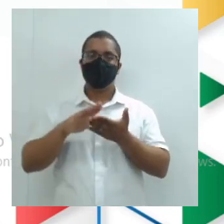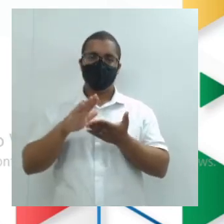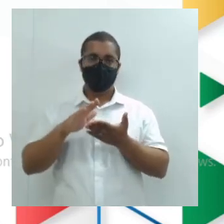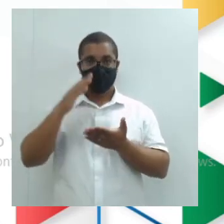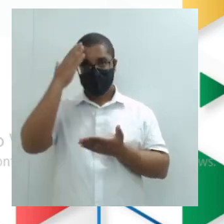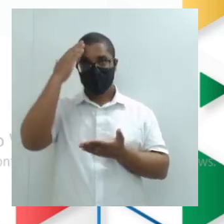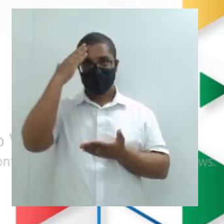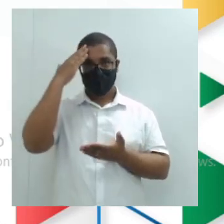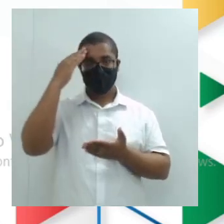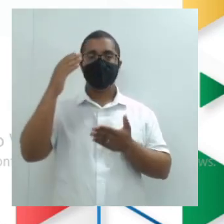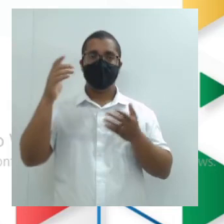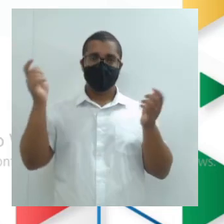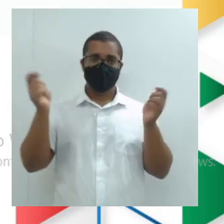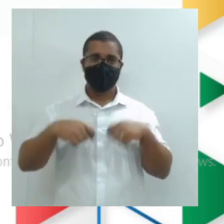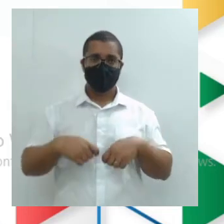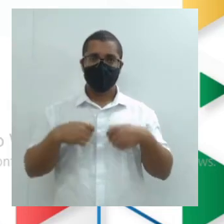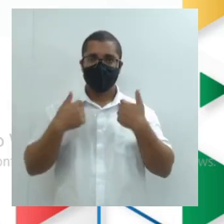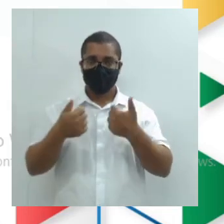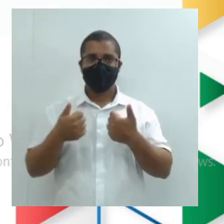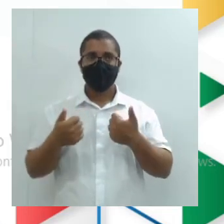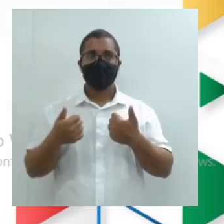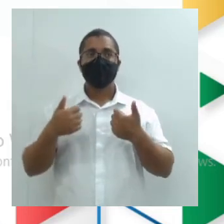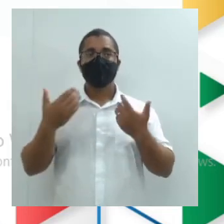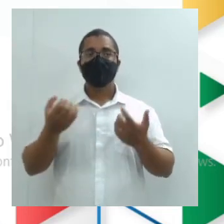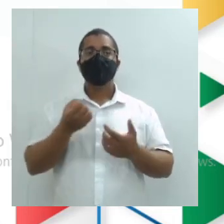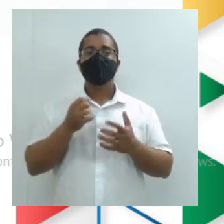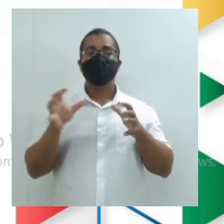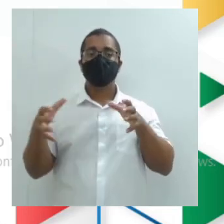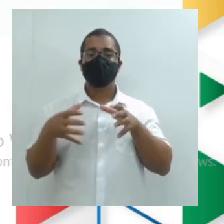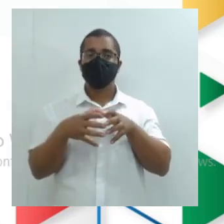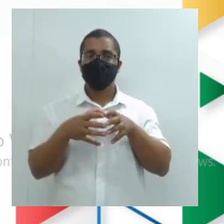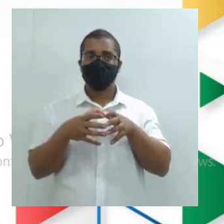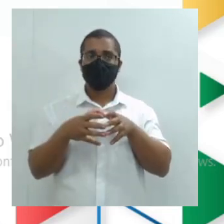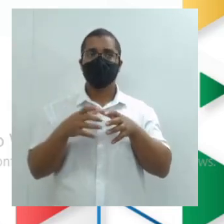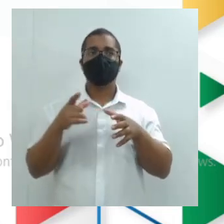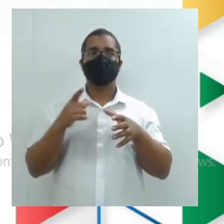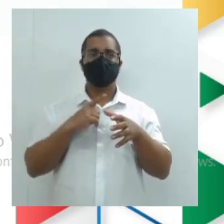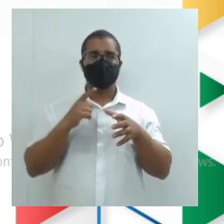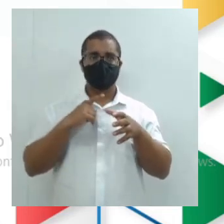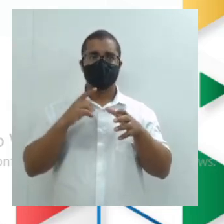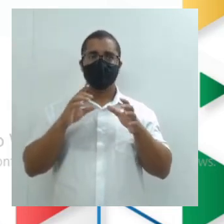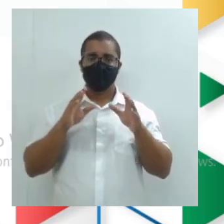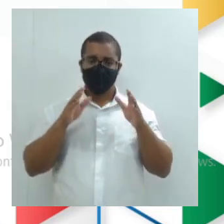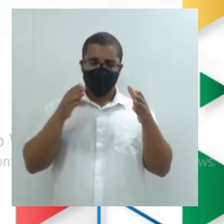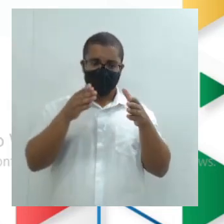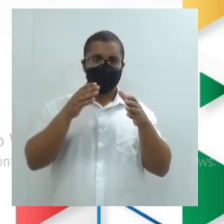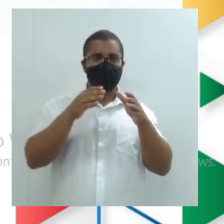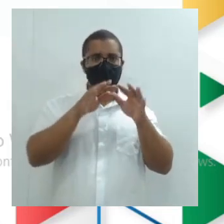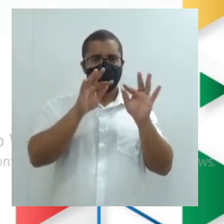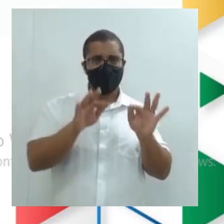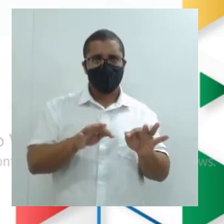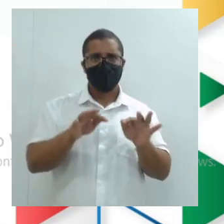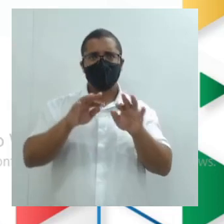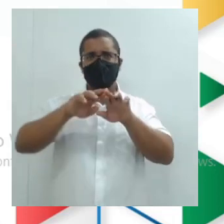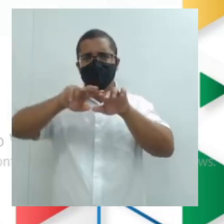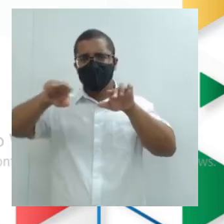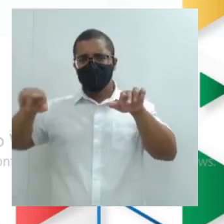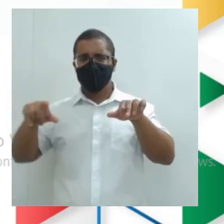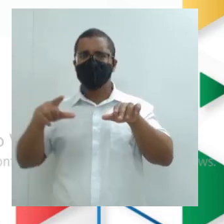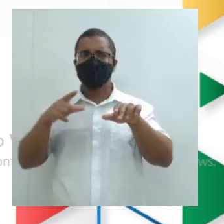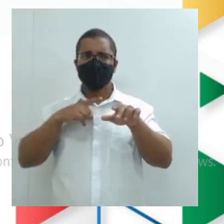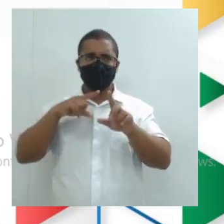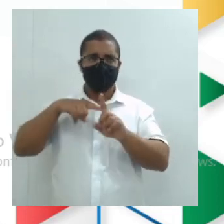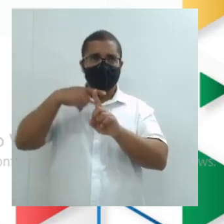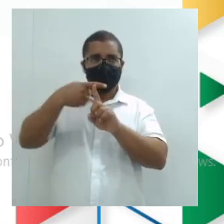de número negativo, ok? Então, um conjunto de certas relações e certas operações que satisfazem alguns